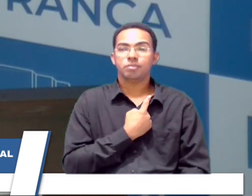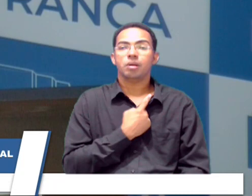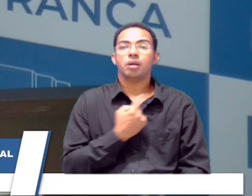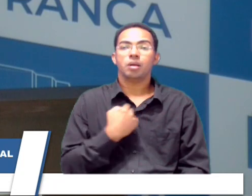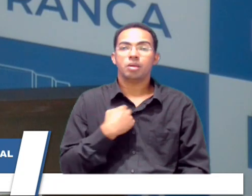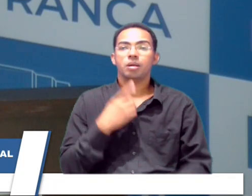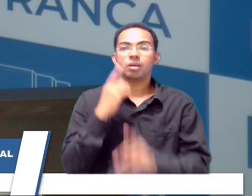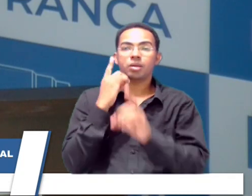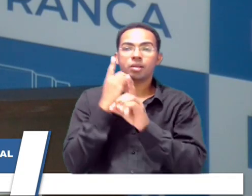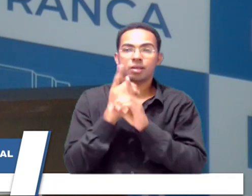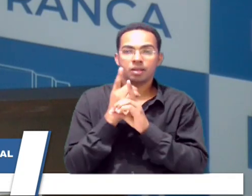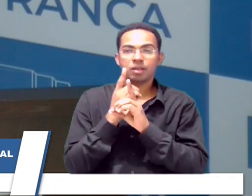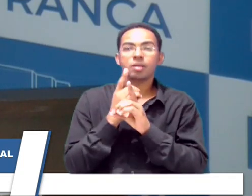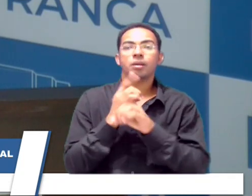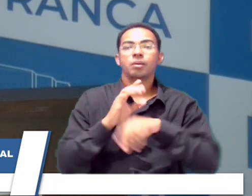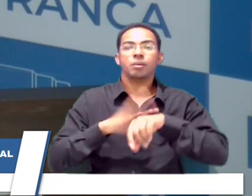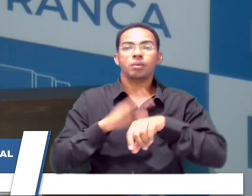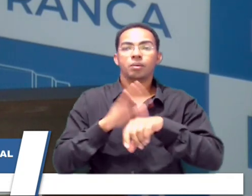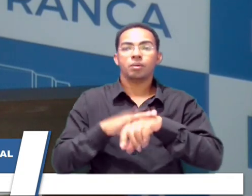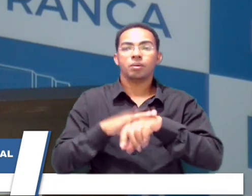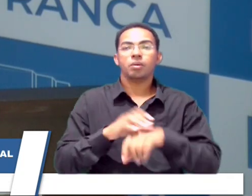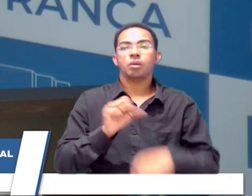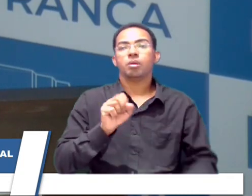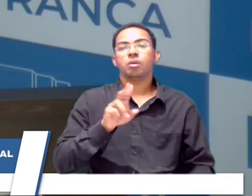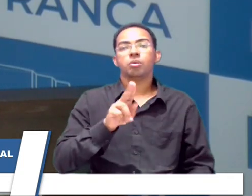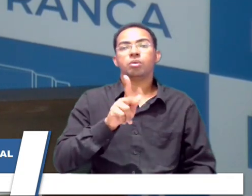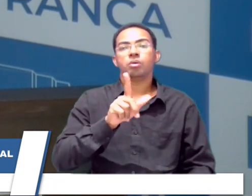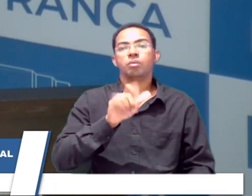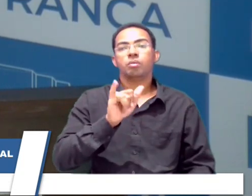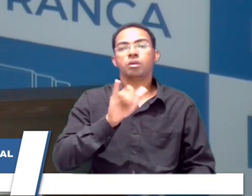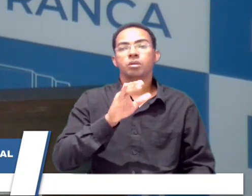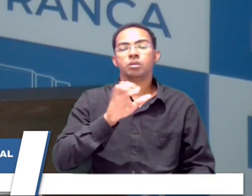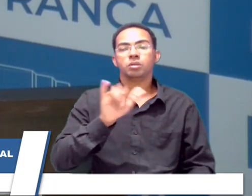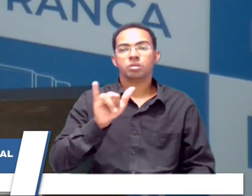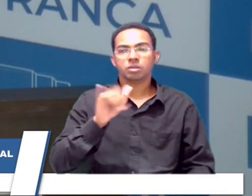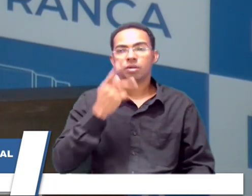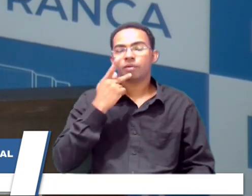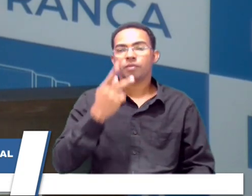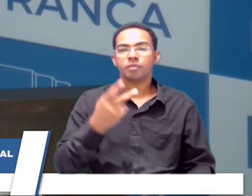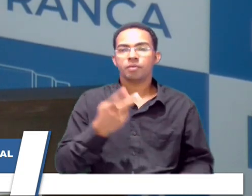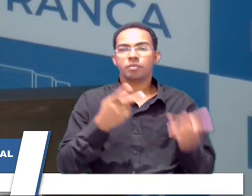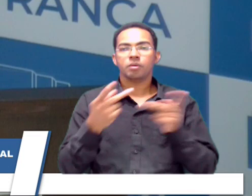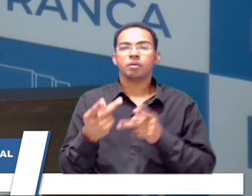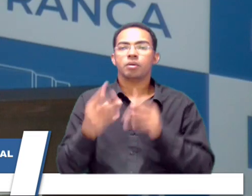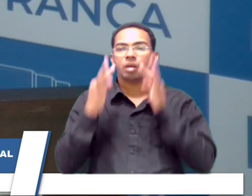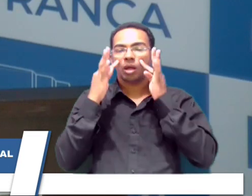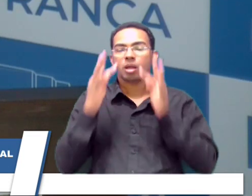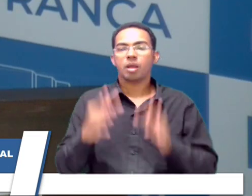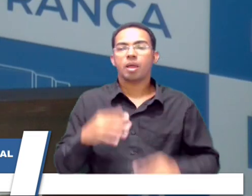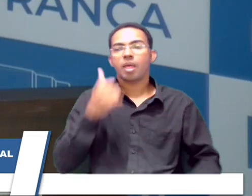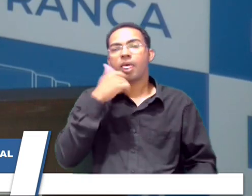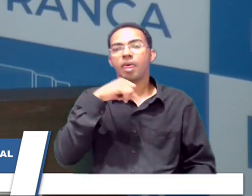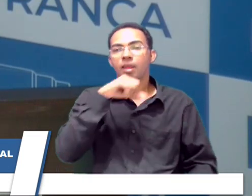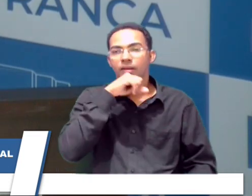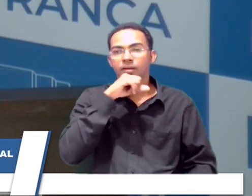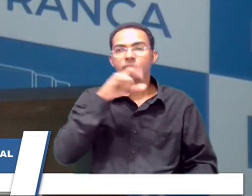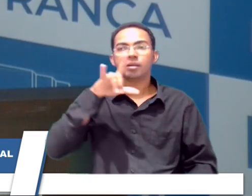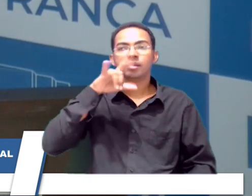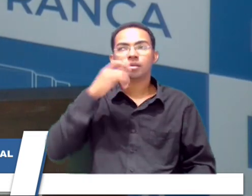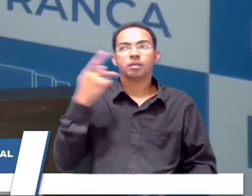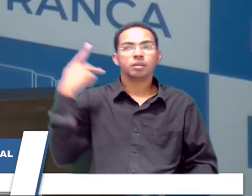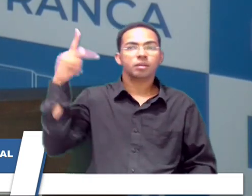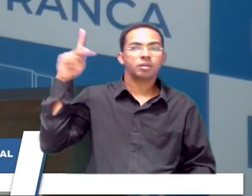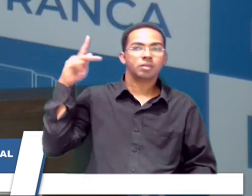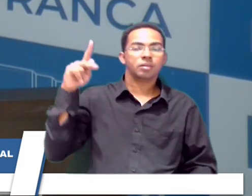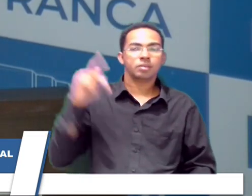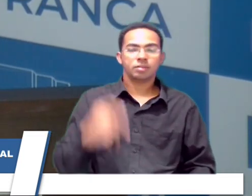essa paciente quando o Suplicy foi nos visitar. Inclusive, ele colocou o depoimento dessa mãe no Instagram dele. É